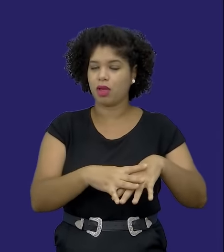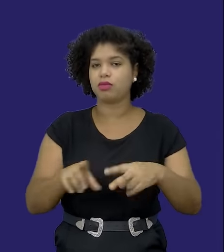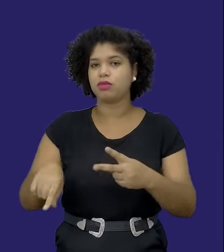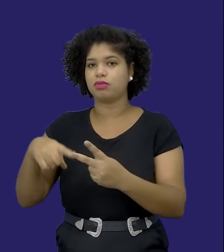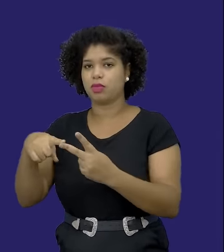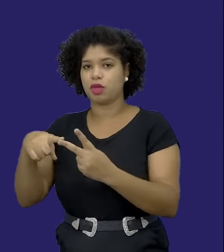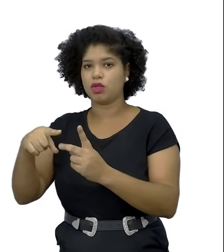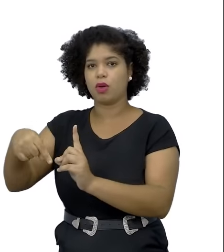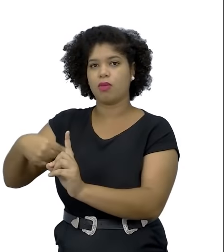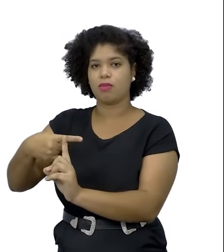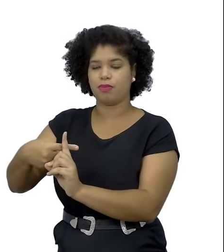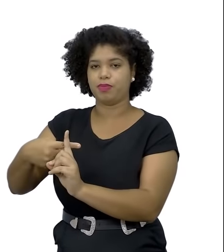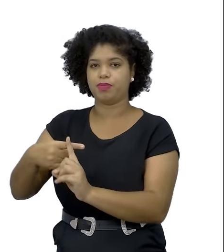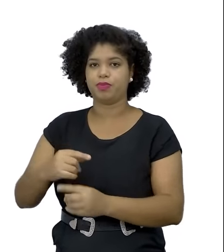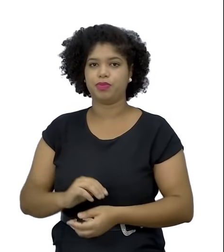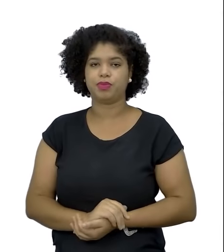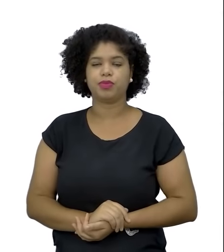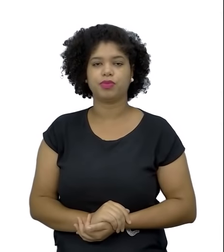adjetivo.